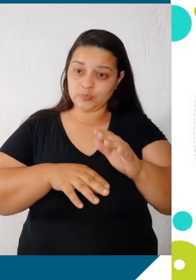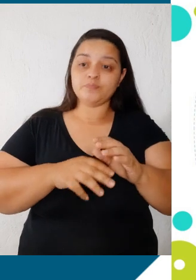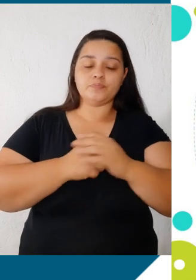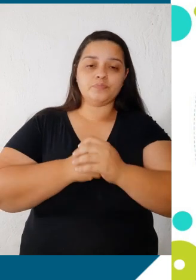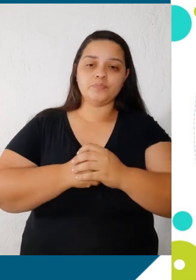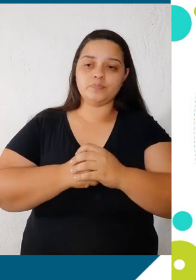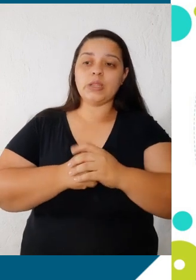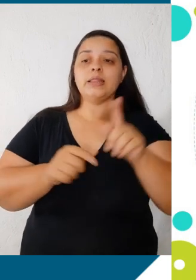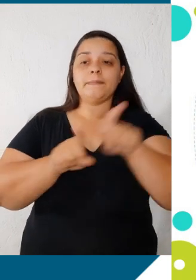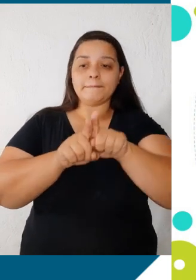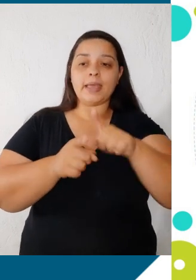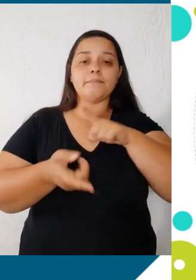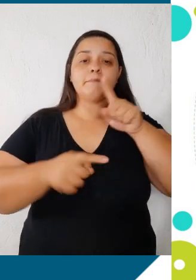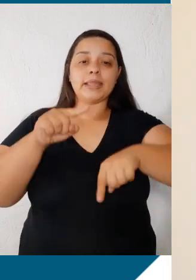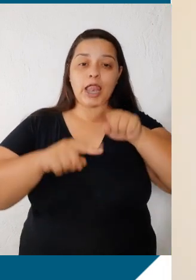ok?